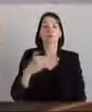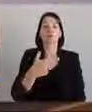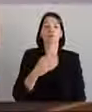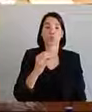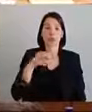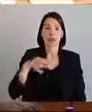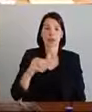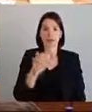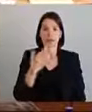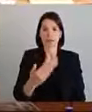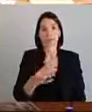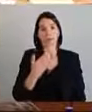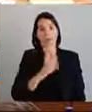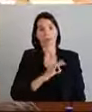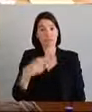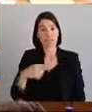Muito obrigado, Sr. Presidente.